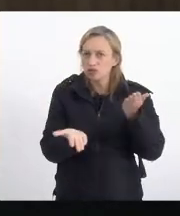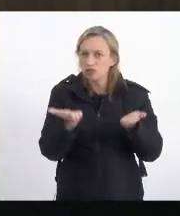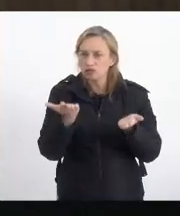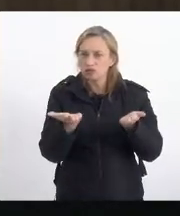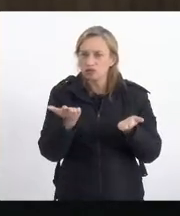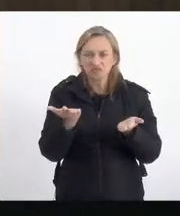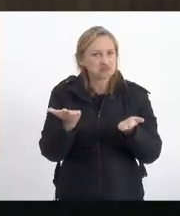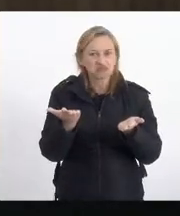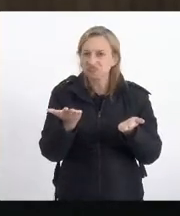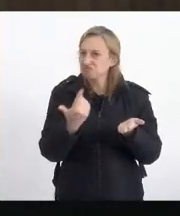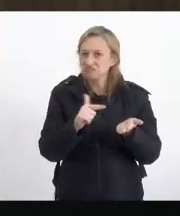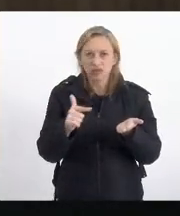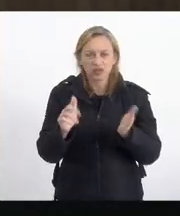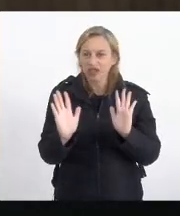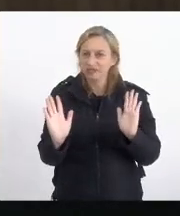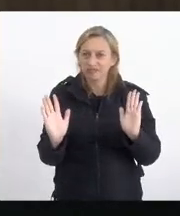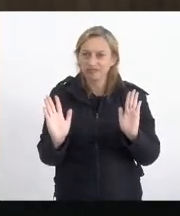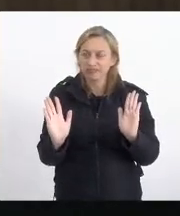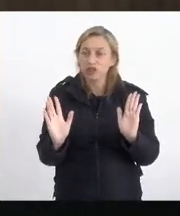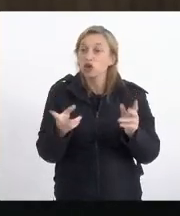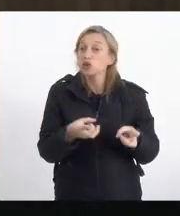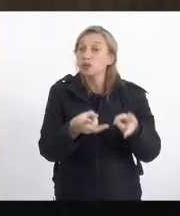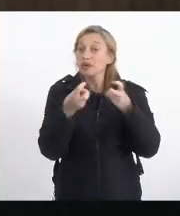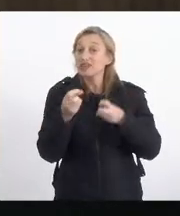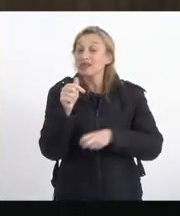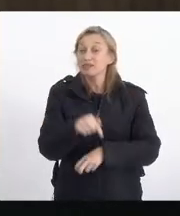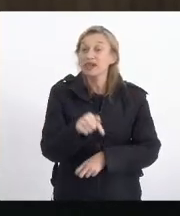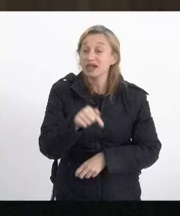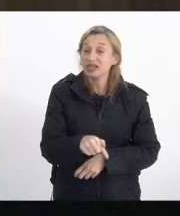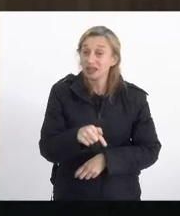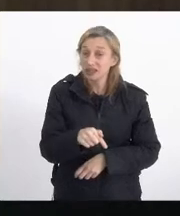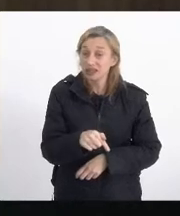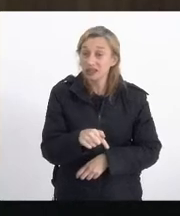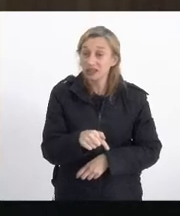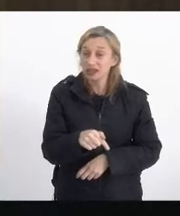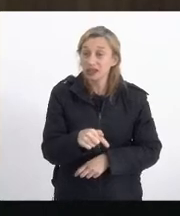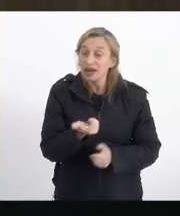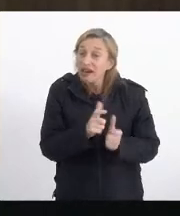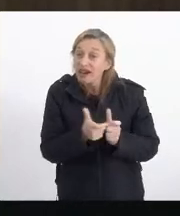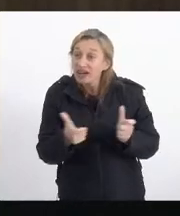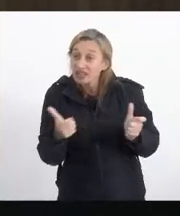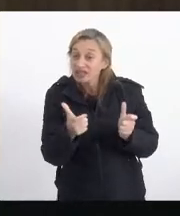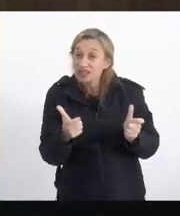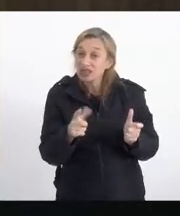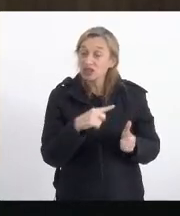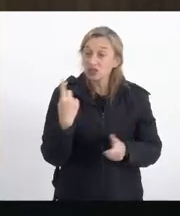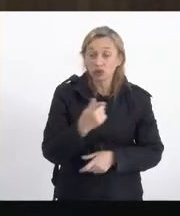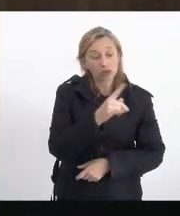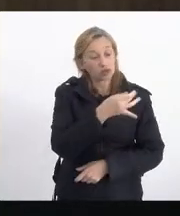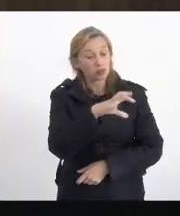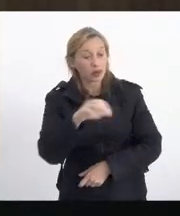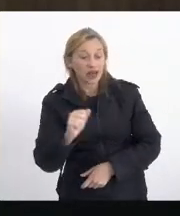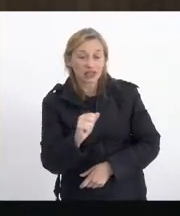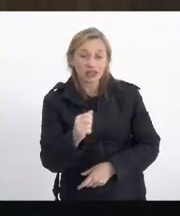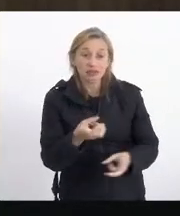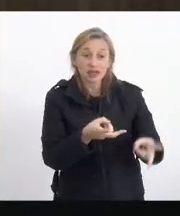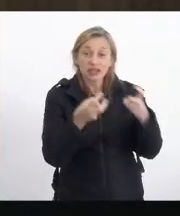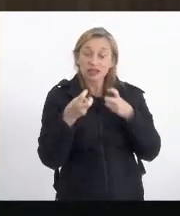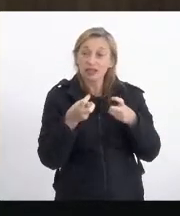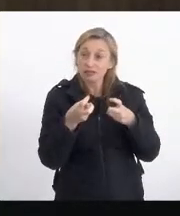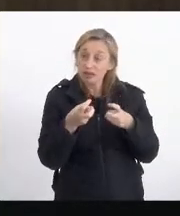E o que nós estamos percebendo aqui, a atmosfera que nós, enquanto praça, percebemos é que